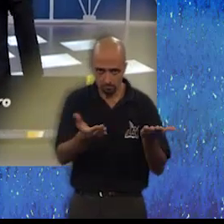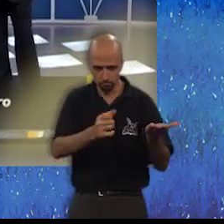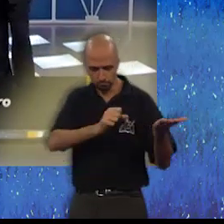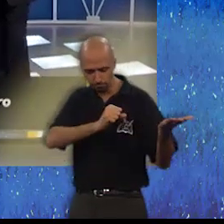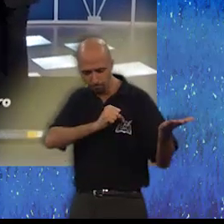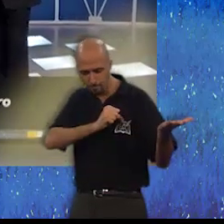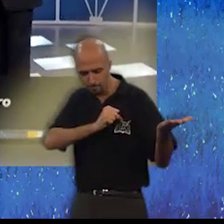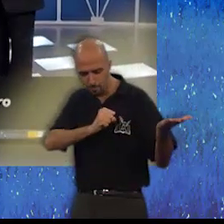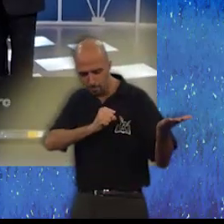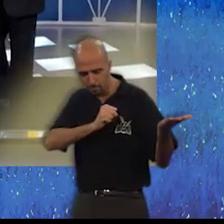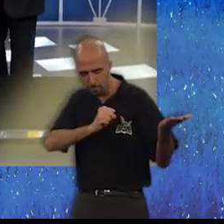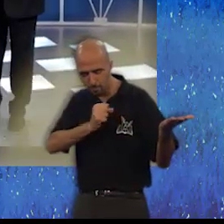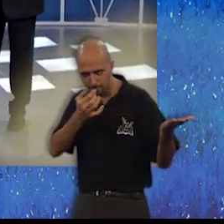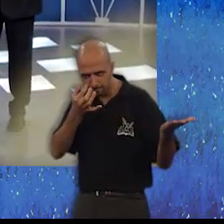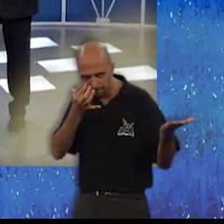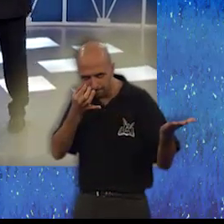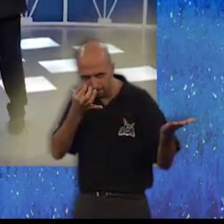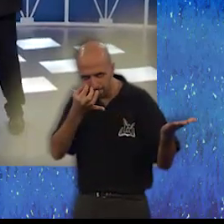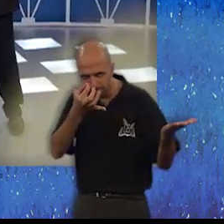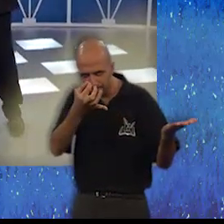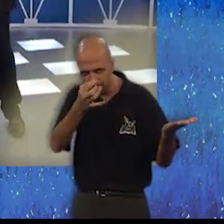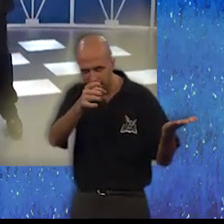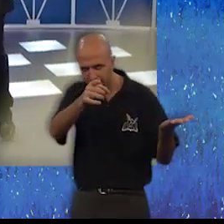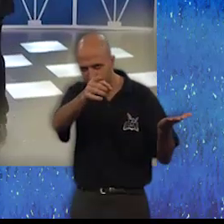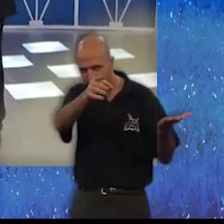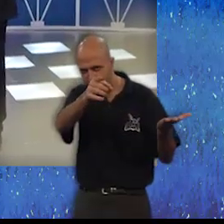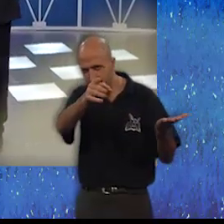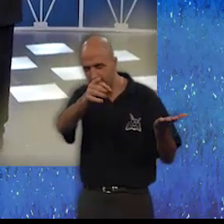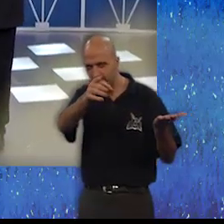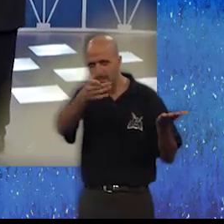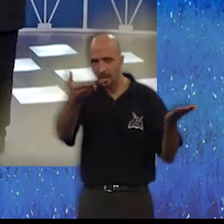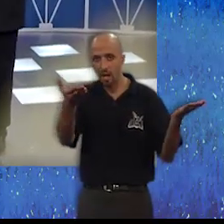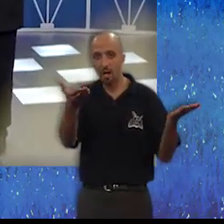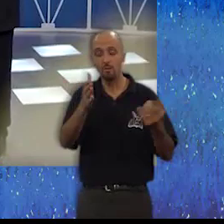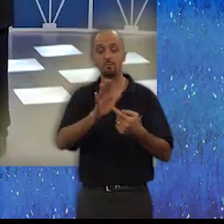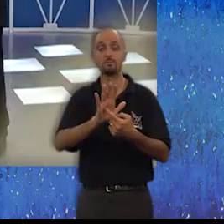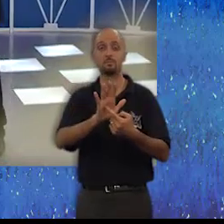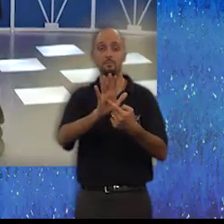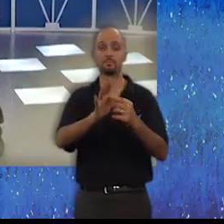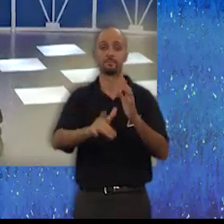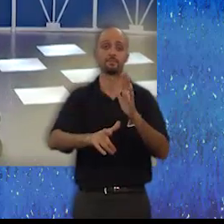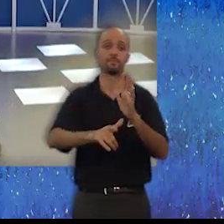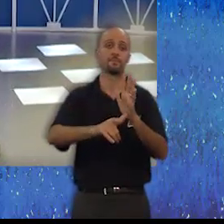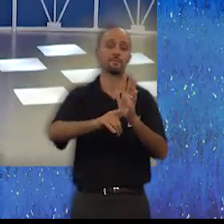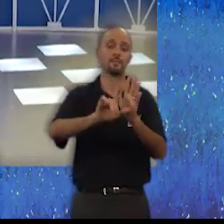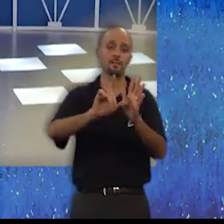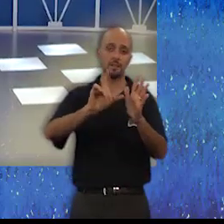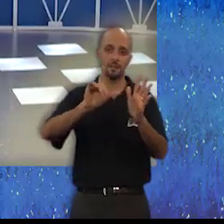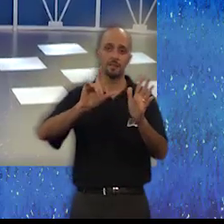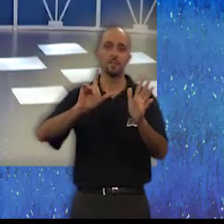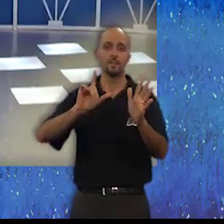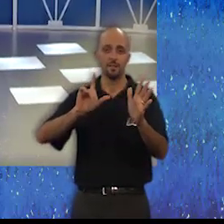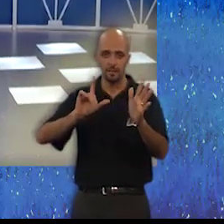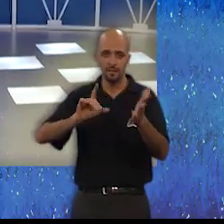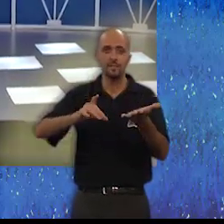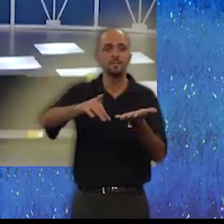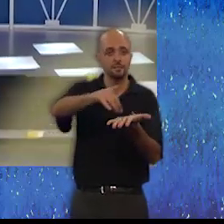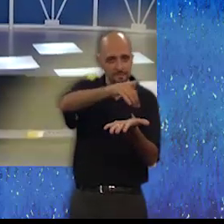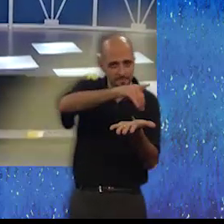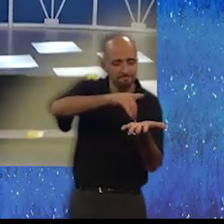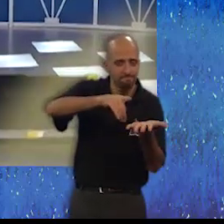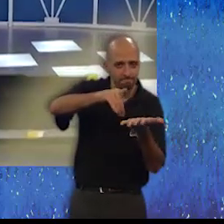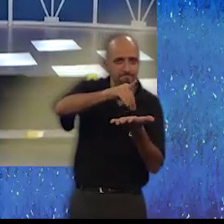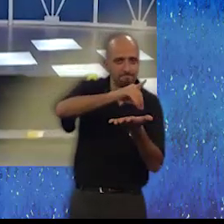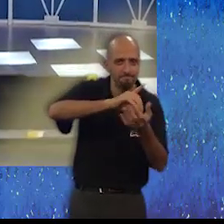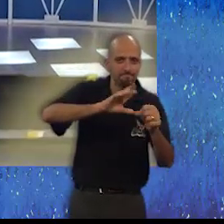o seu coração para o tema de hoje. Antes, porém, eu quero mostrar para você, quero dizer para você que nós temos o curso